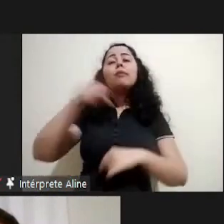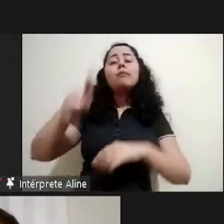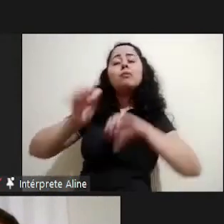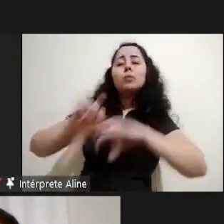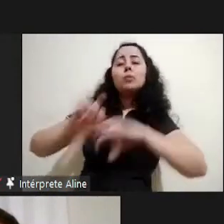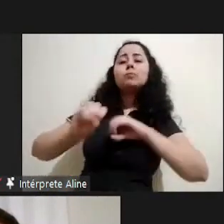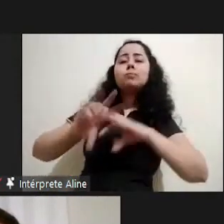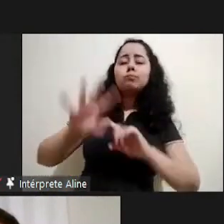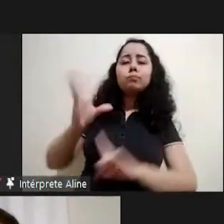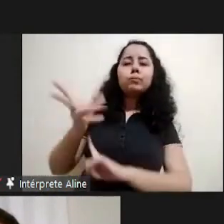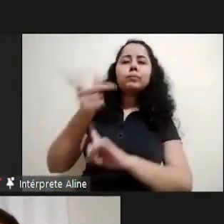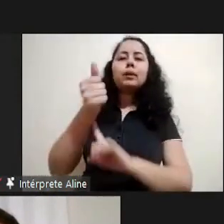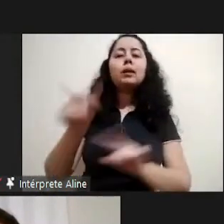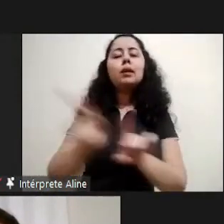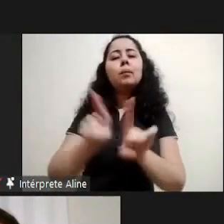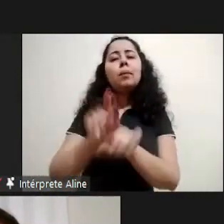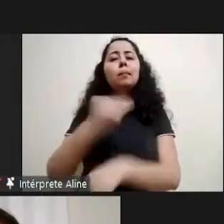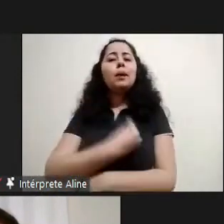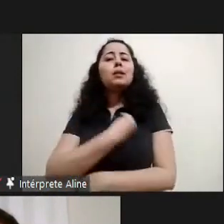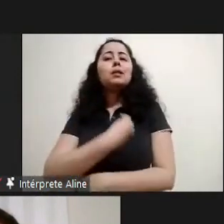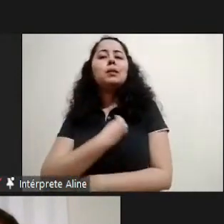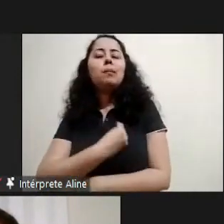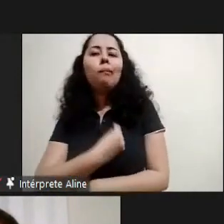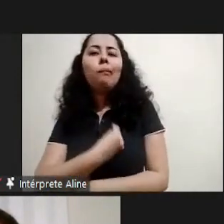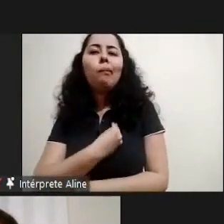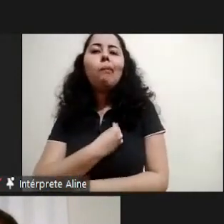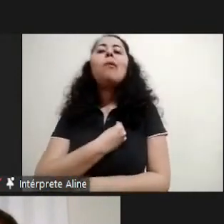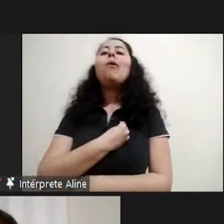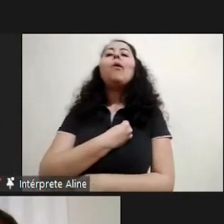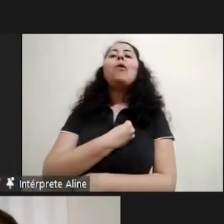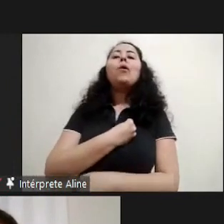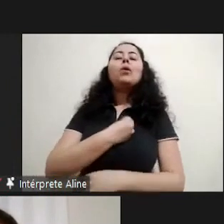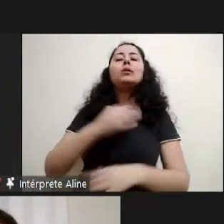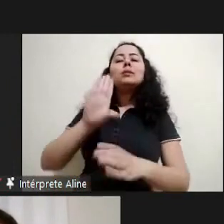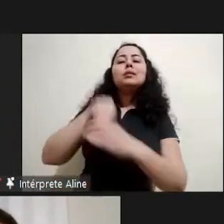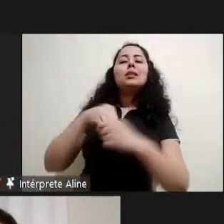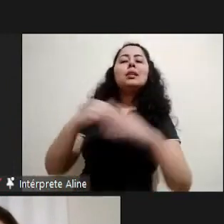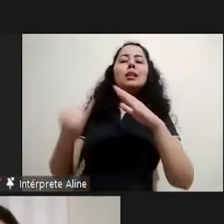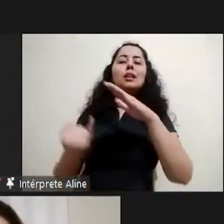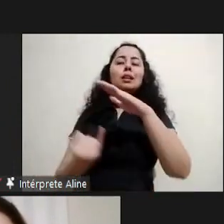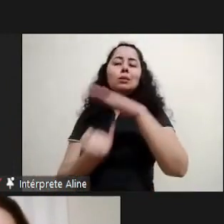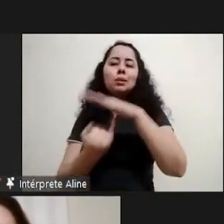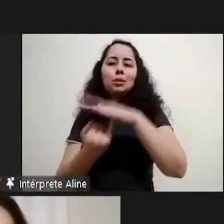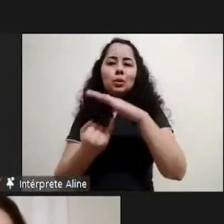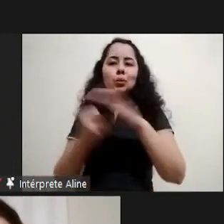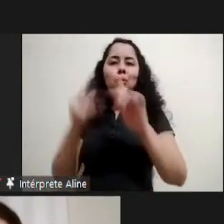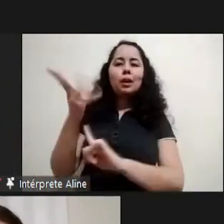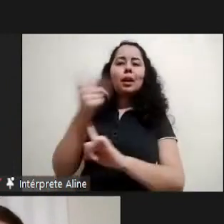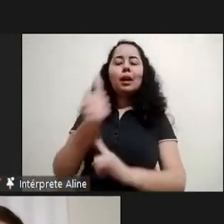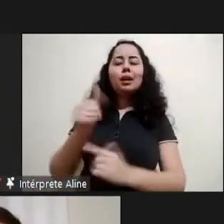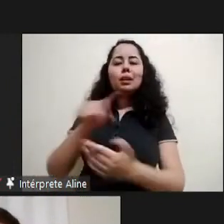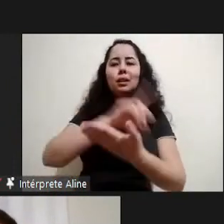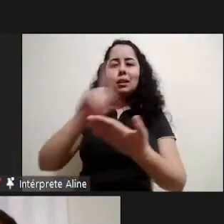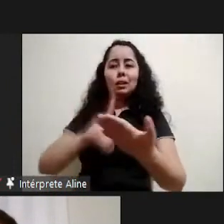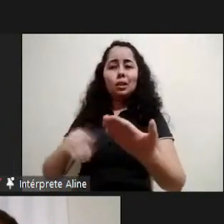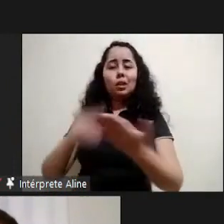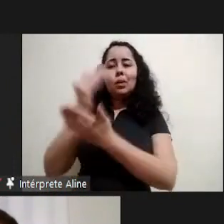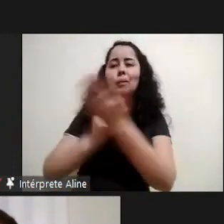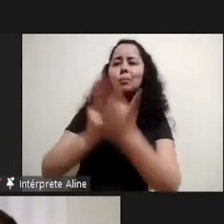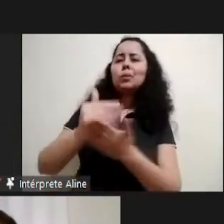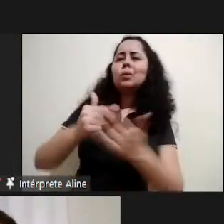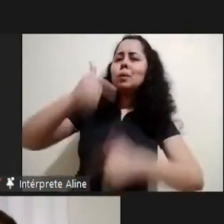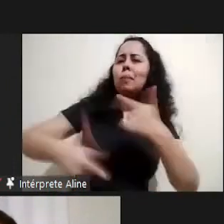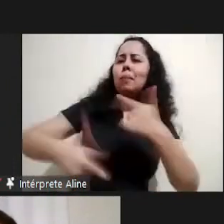Design, que se consolidou em 2006. No ano de 2008, iniciou um importante e desafiador trabalho à frente